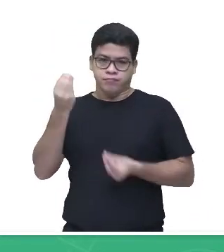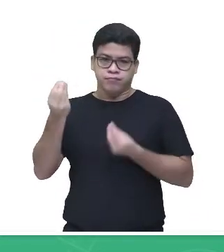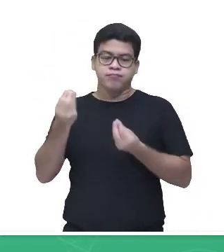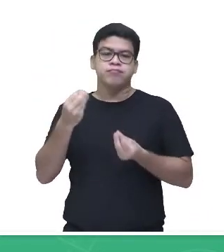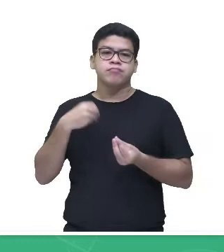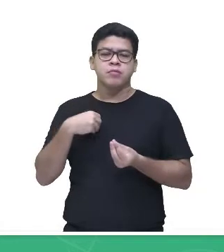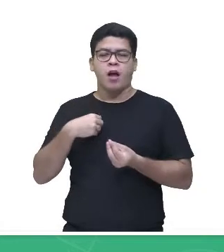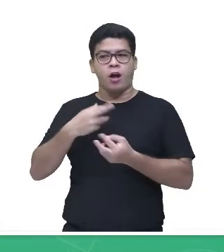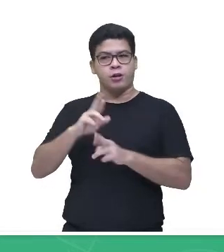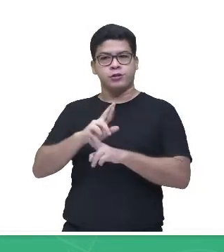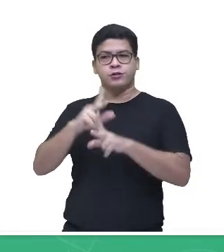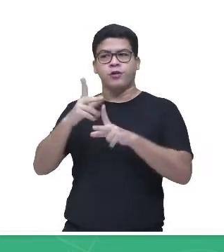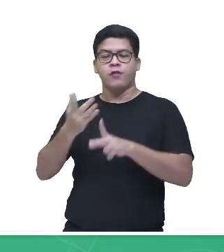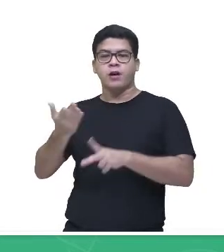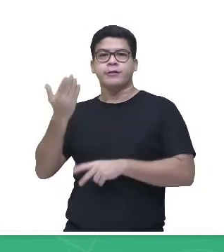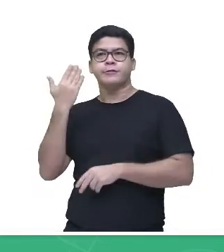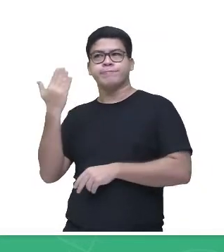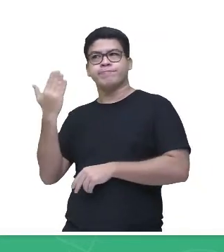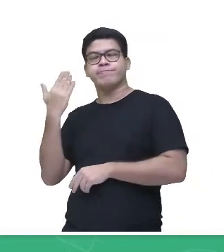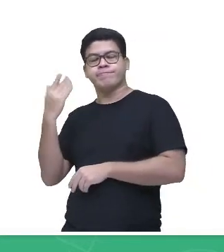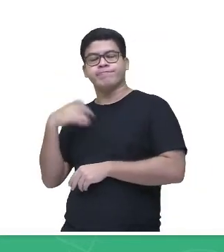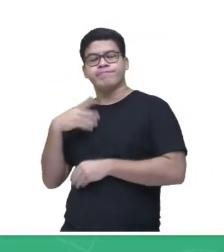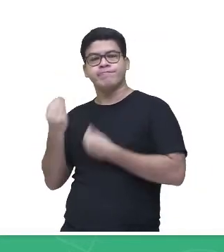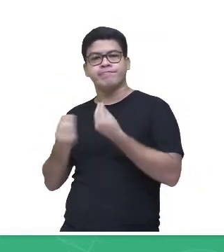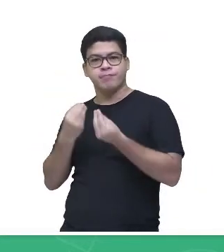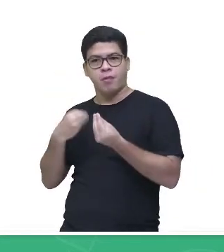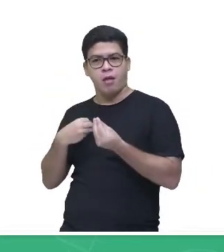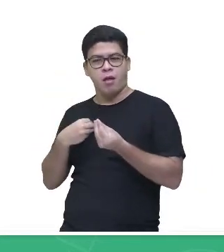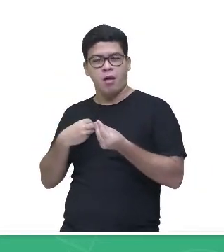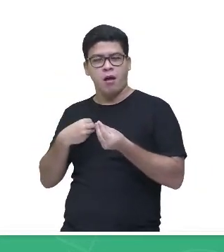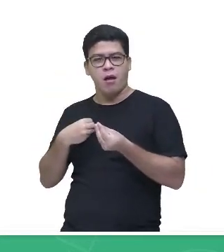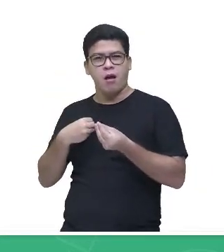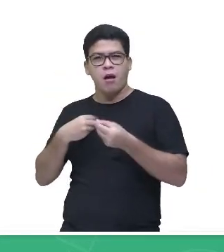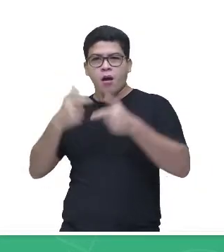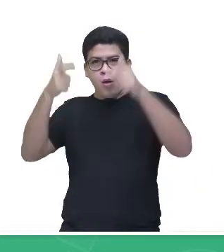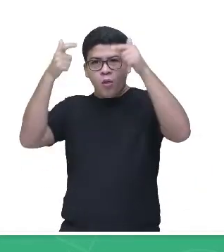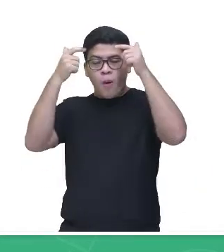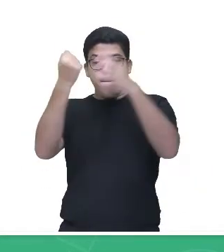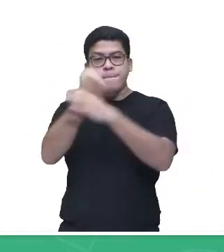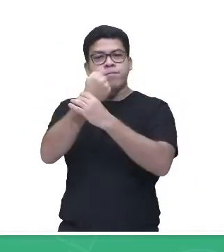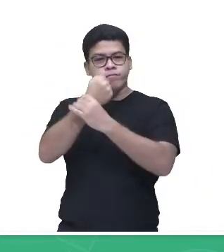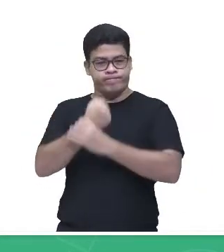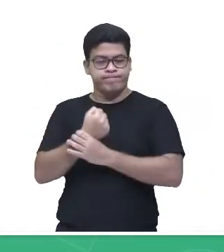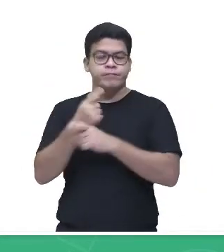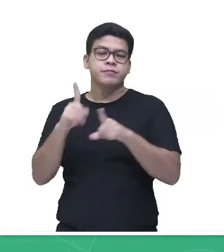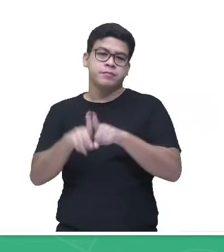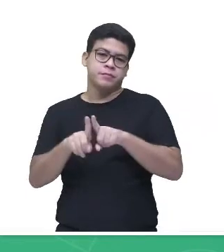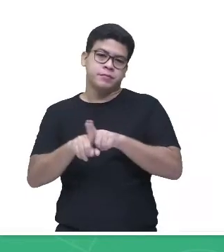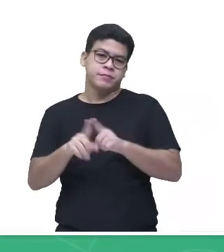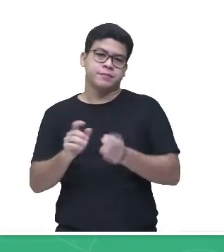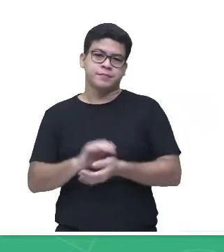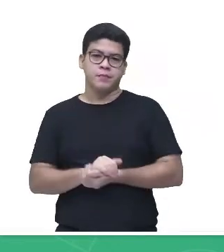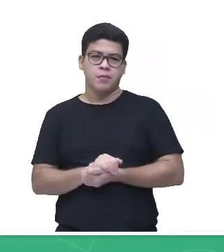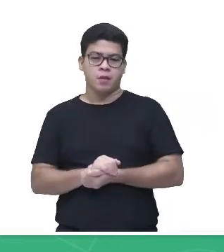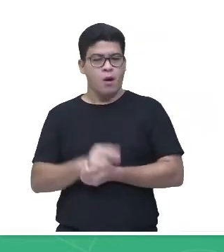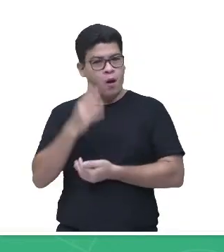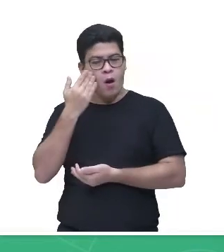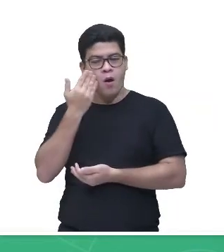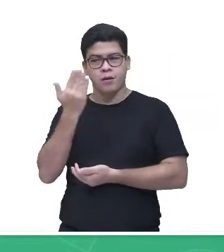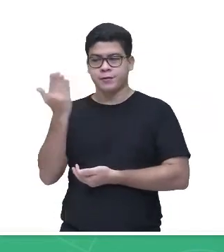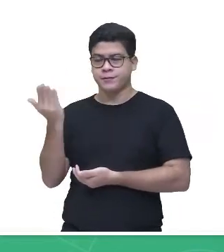das anteriores, ou seja, diferente do antigo regime e diferente do absolutismo. O primeiro deles, olha a imagem para